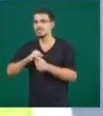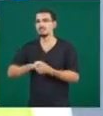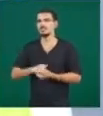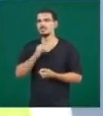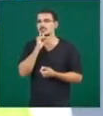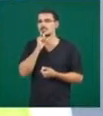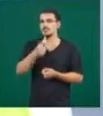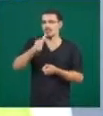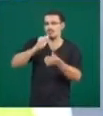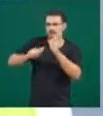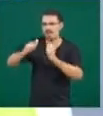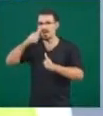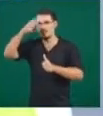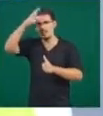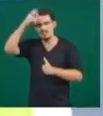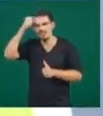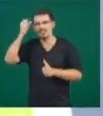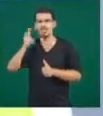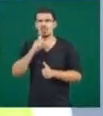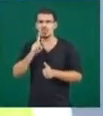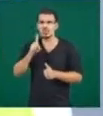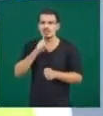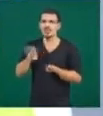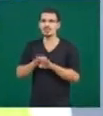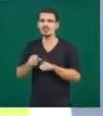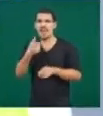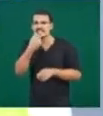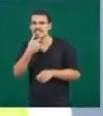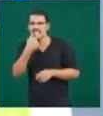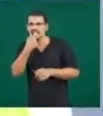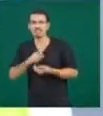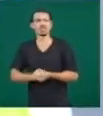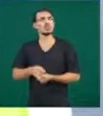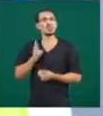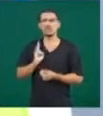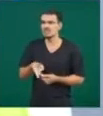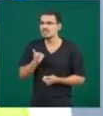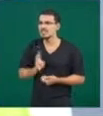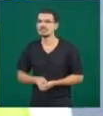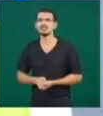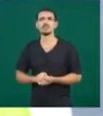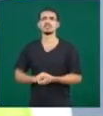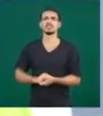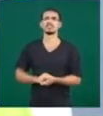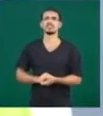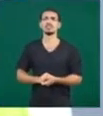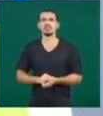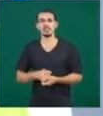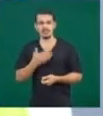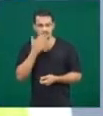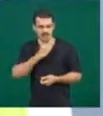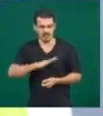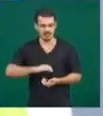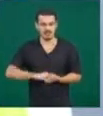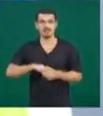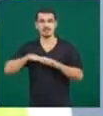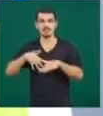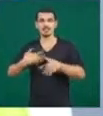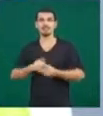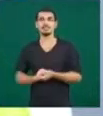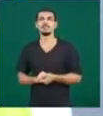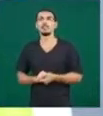os dias na hora do almoço, a bolacha recheada todos os dias presentes na alimentação dessa criança. Então, quando essa família, ela